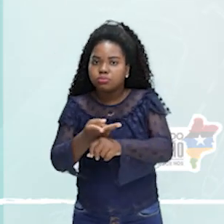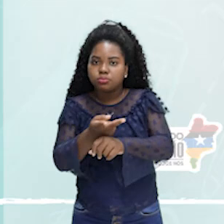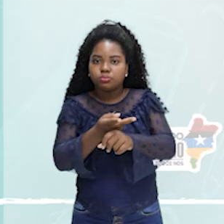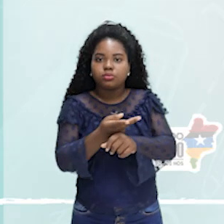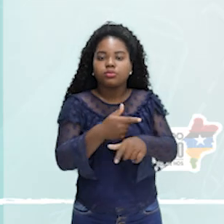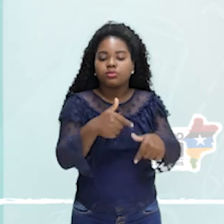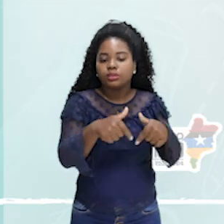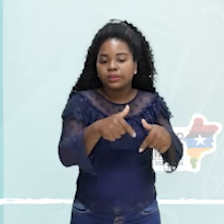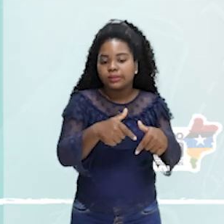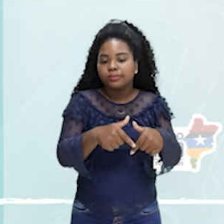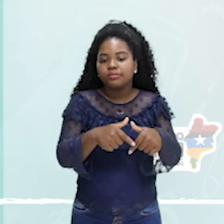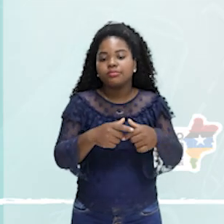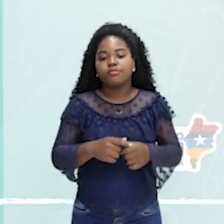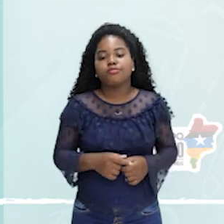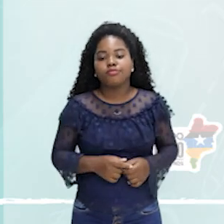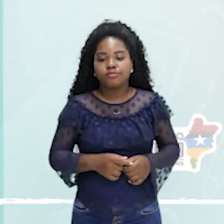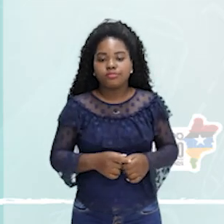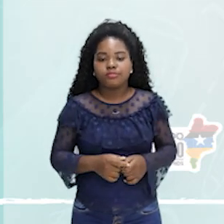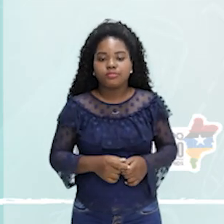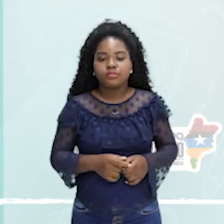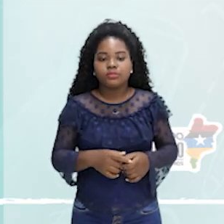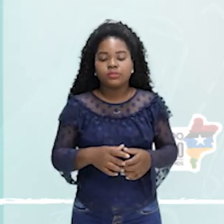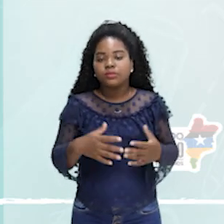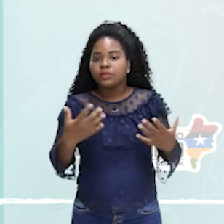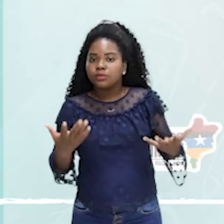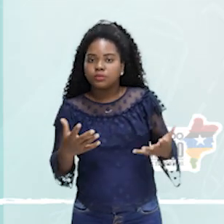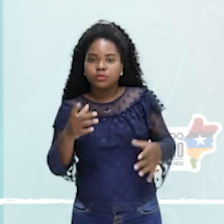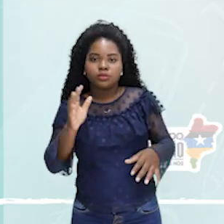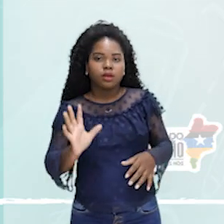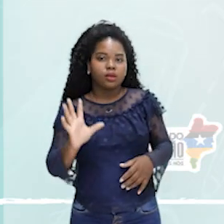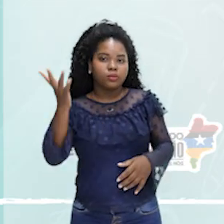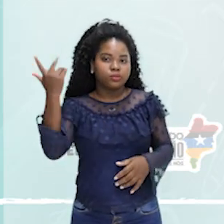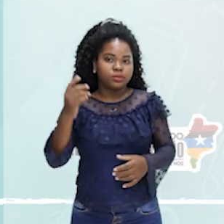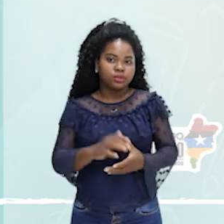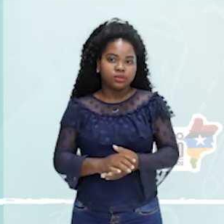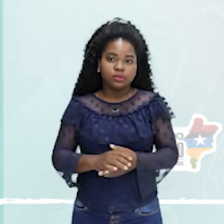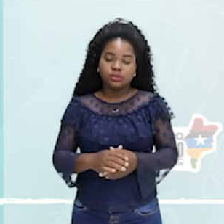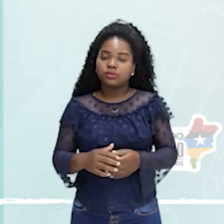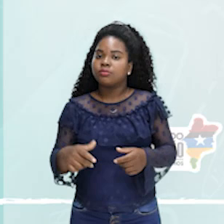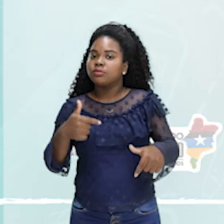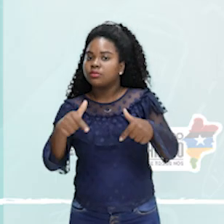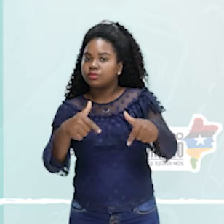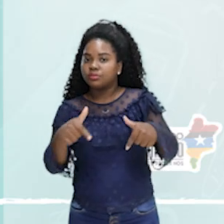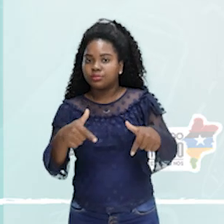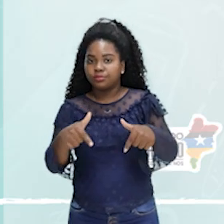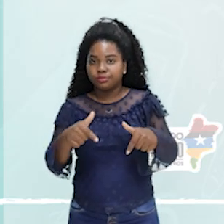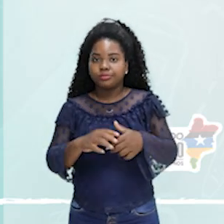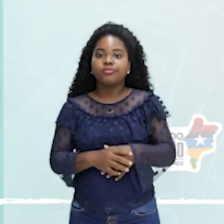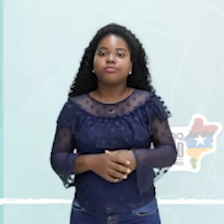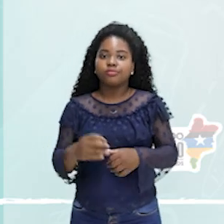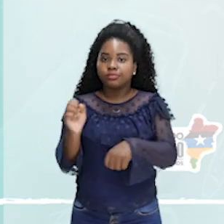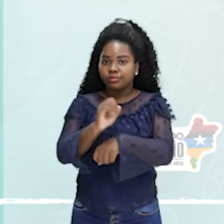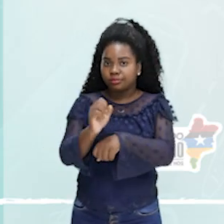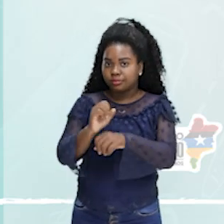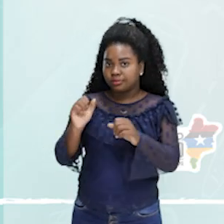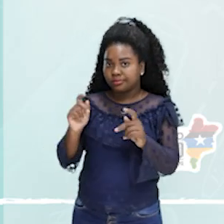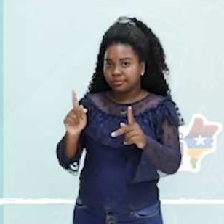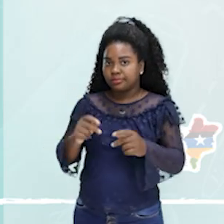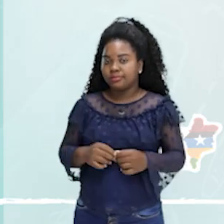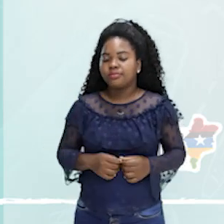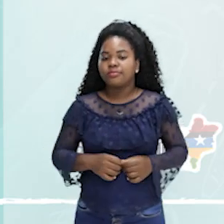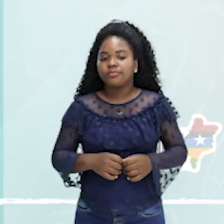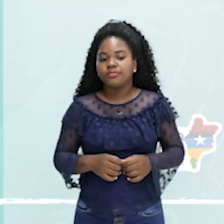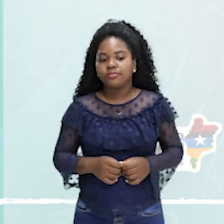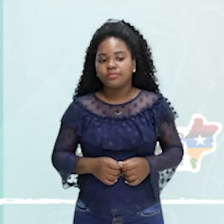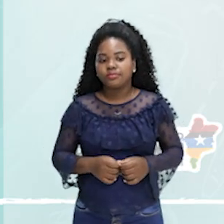não há vagas, foi trabalhar e oferecer vagas no seu carro para transportar pessoas e ganhar dinheiro, tá bom?